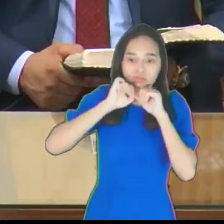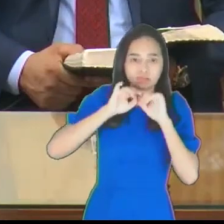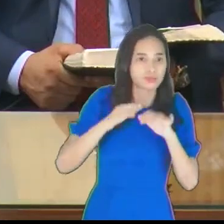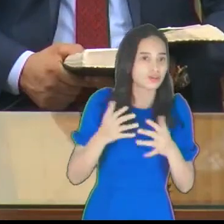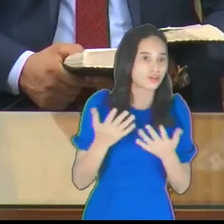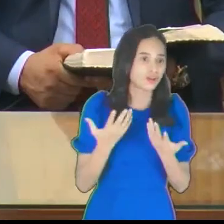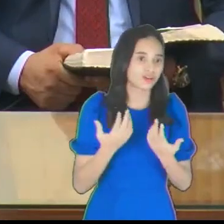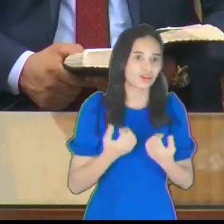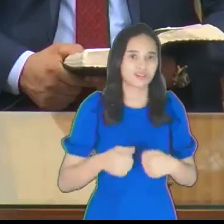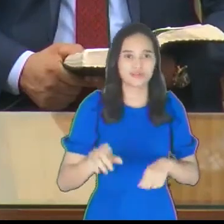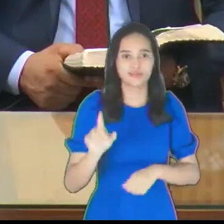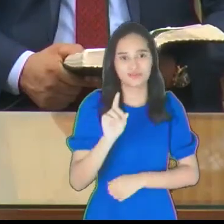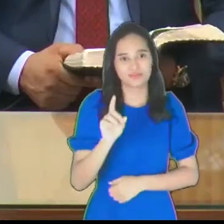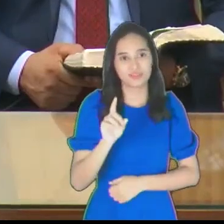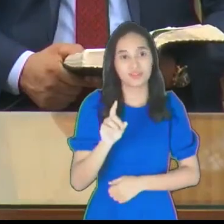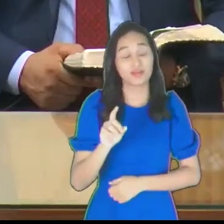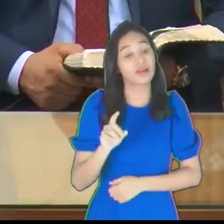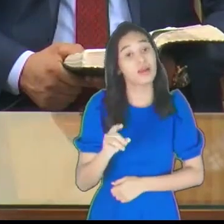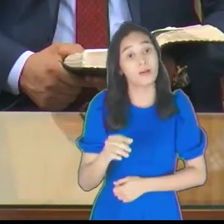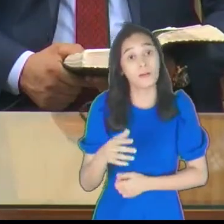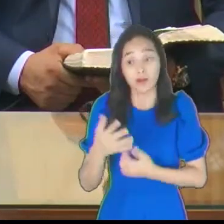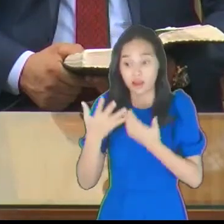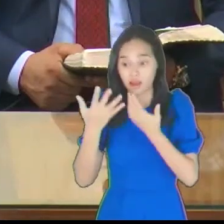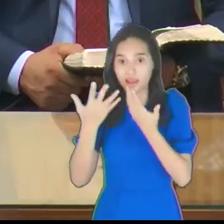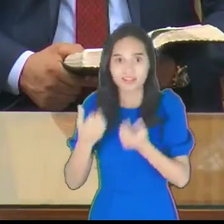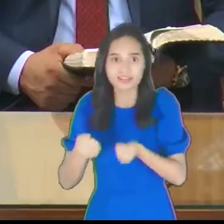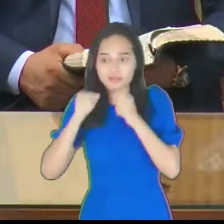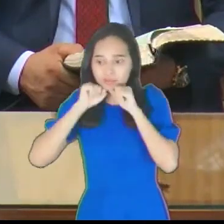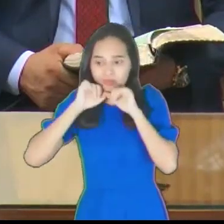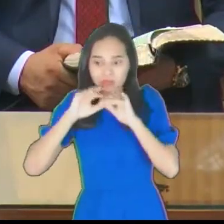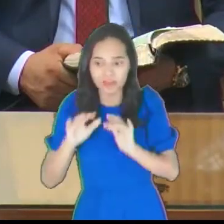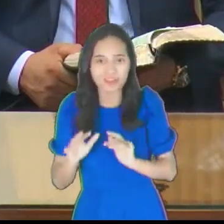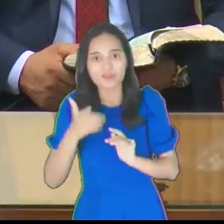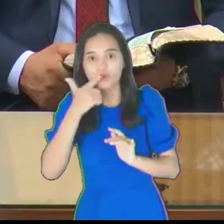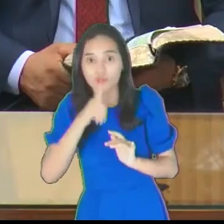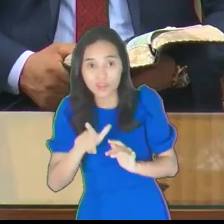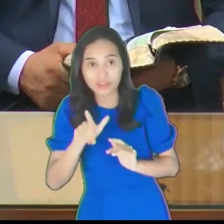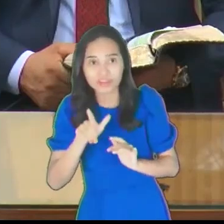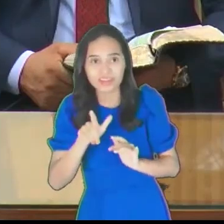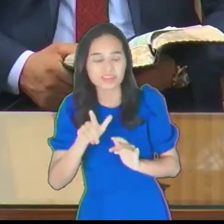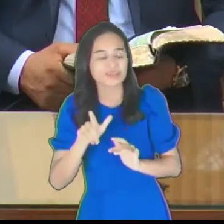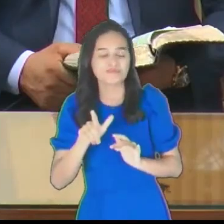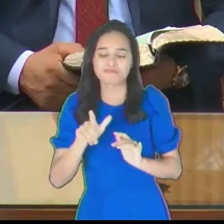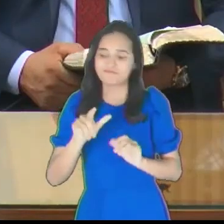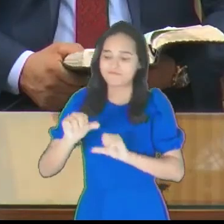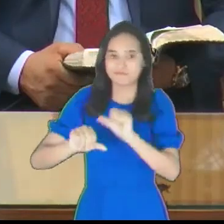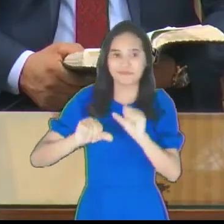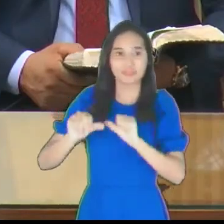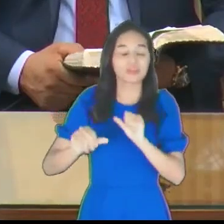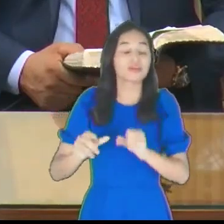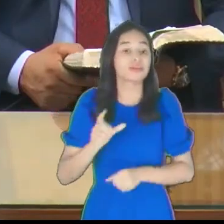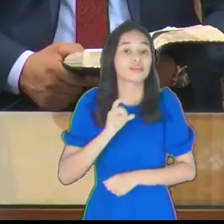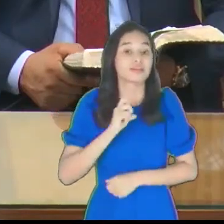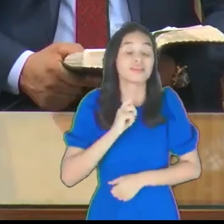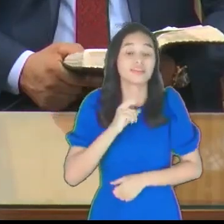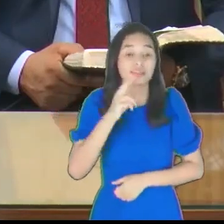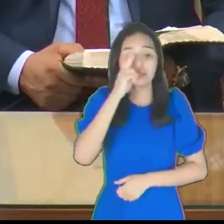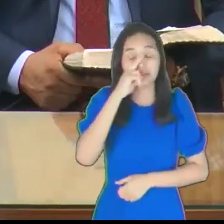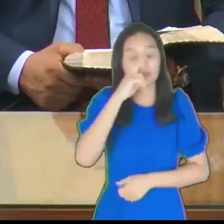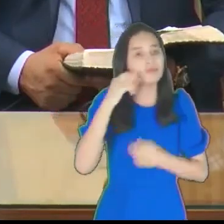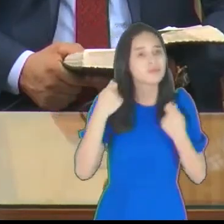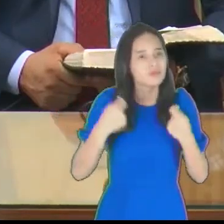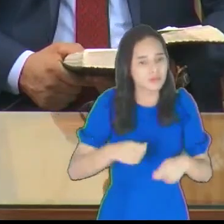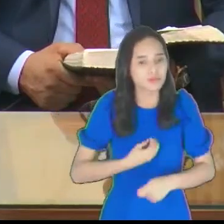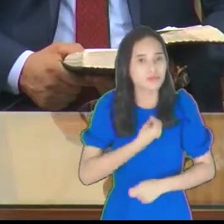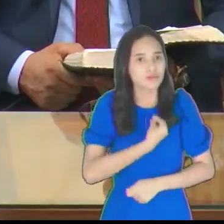que alcança a bênção muda. Tem gente que tem que viver na prova. Os irmãos sabiam que tem crente que tem que viver